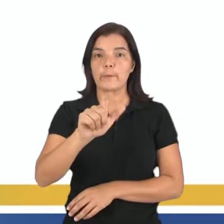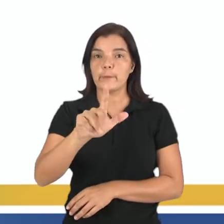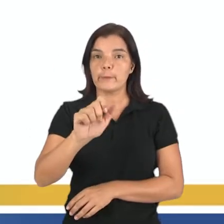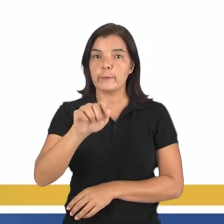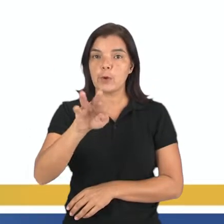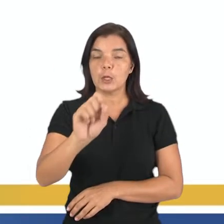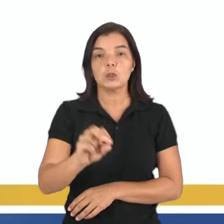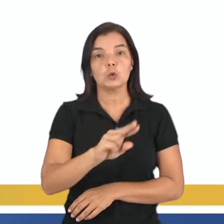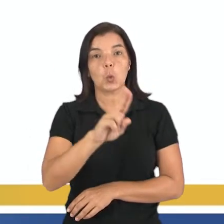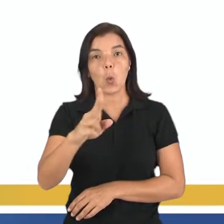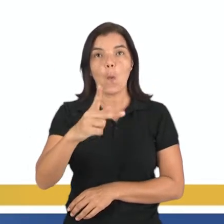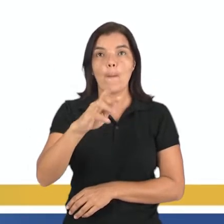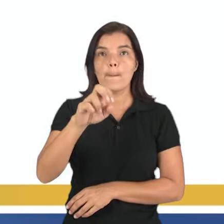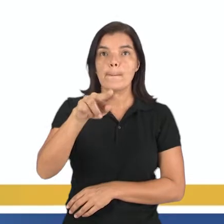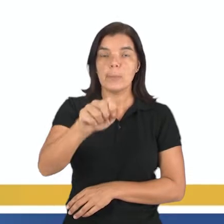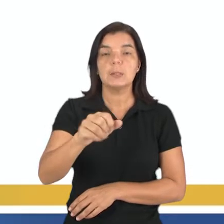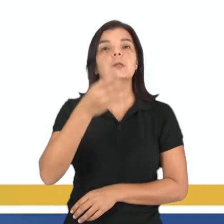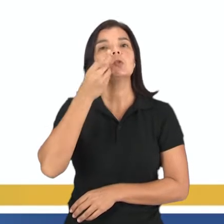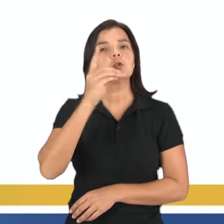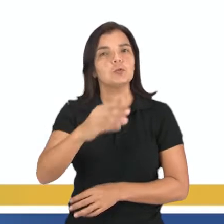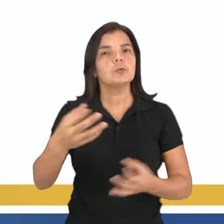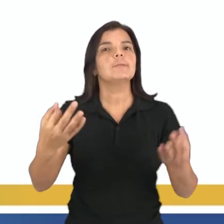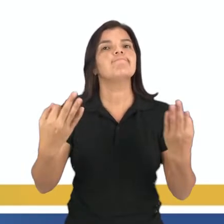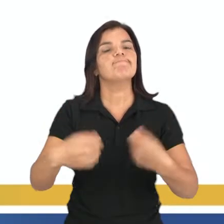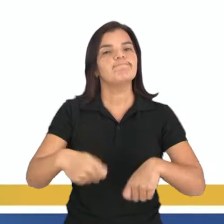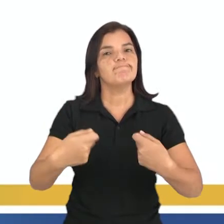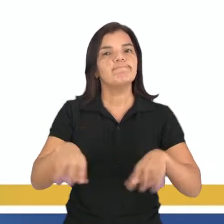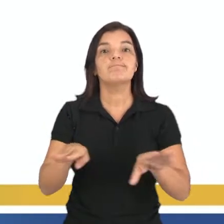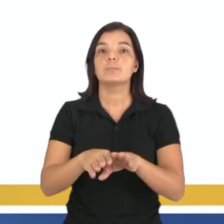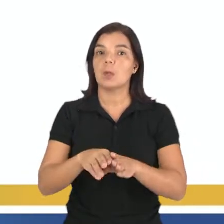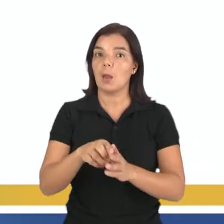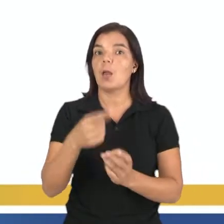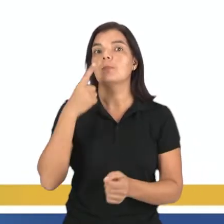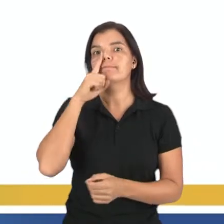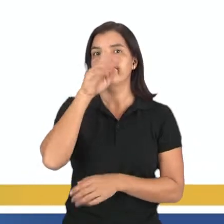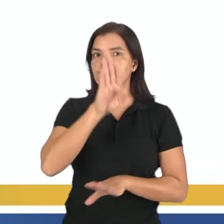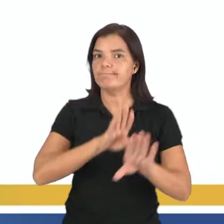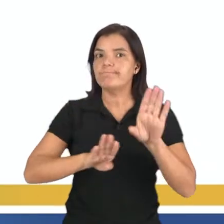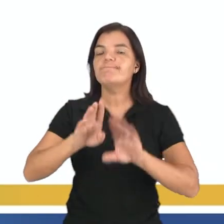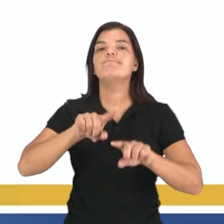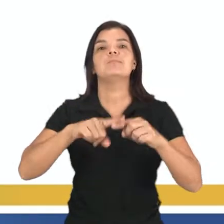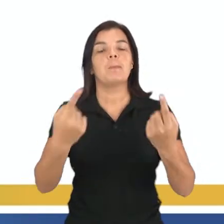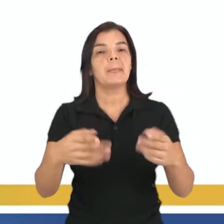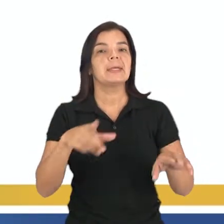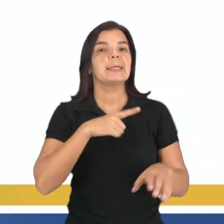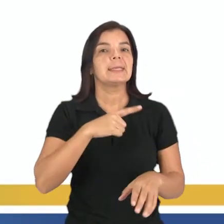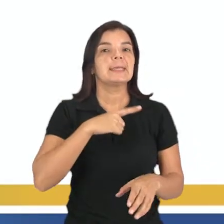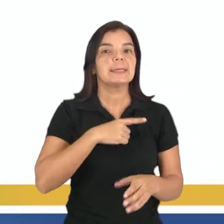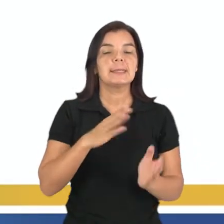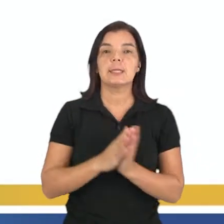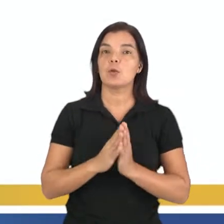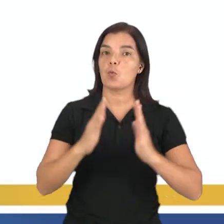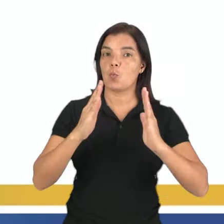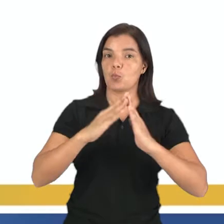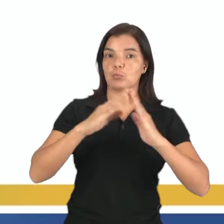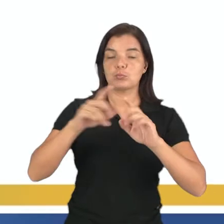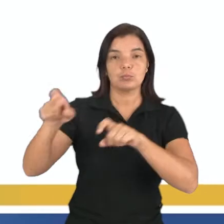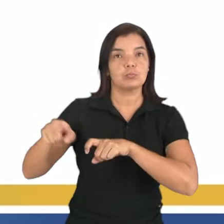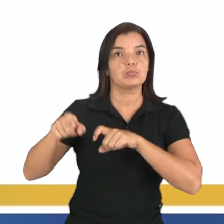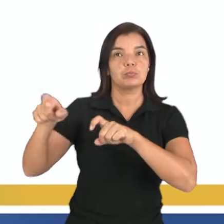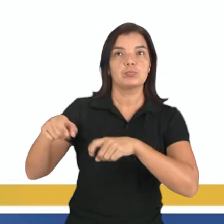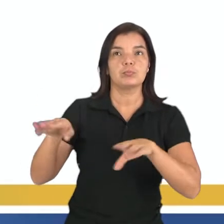ou pena. A data precisa da criação do esporte é um mistério, mas seu nome tem uma relação com a casa de campo do Duque